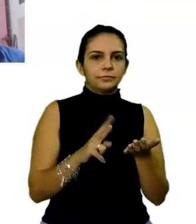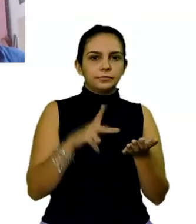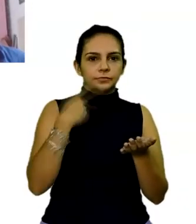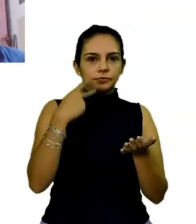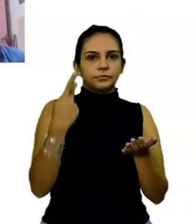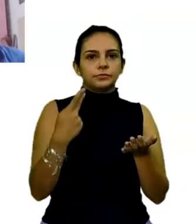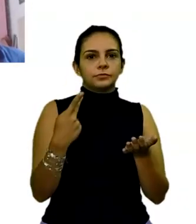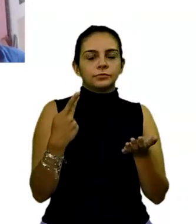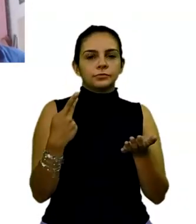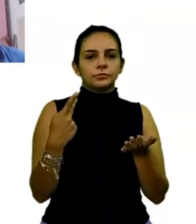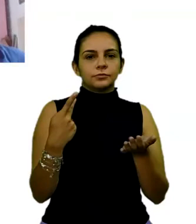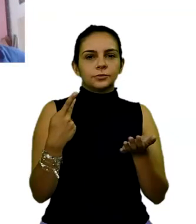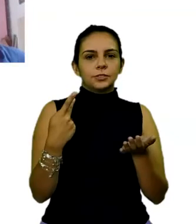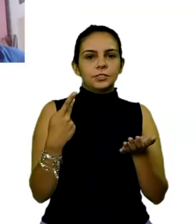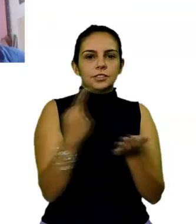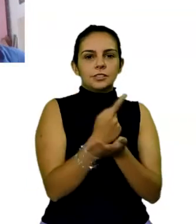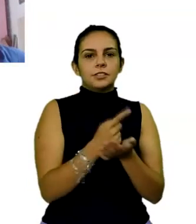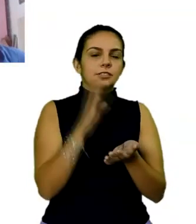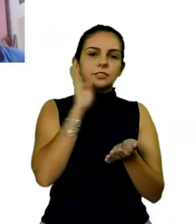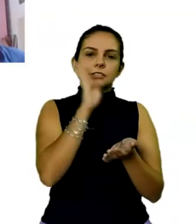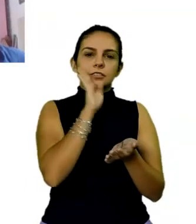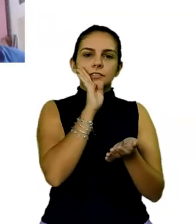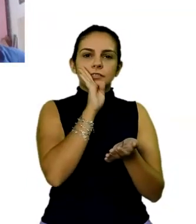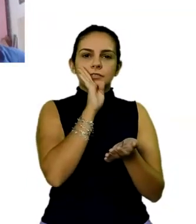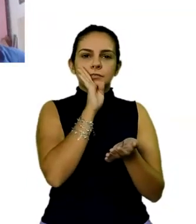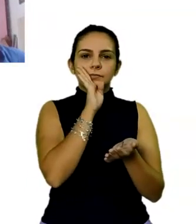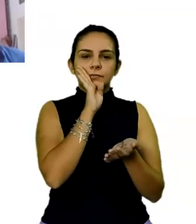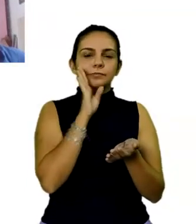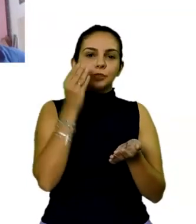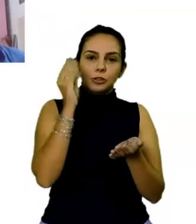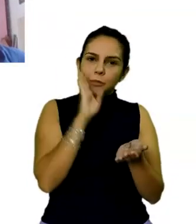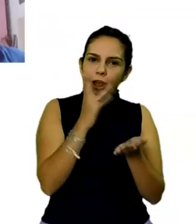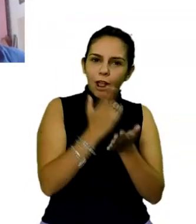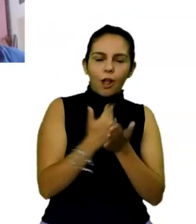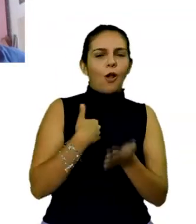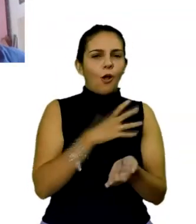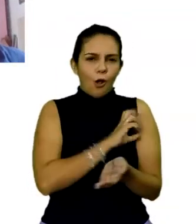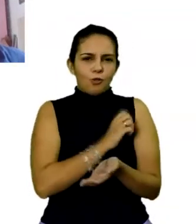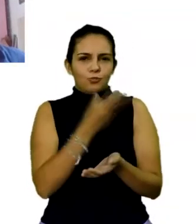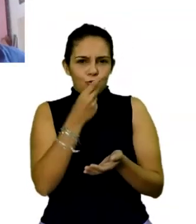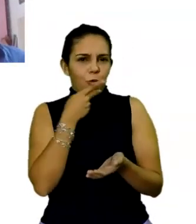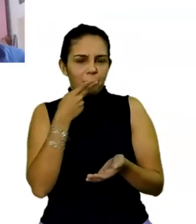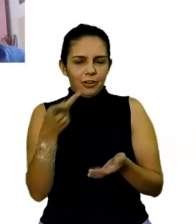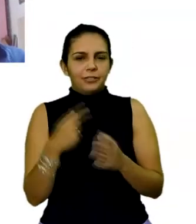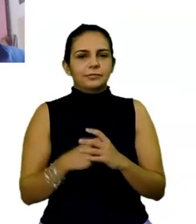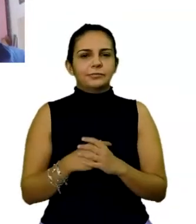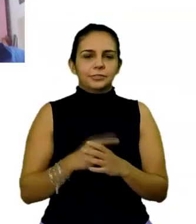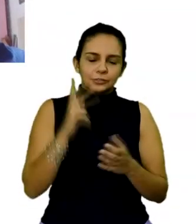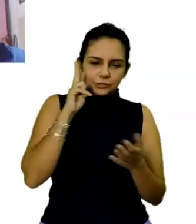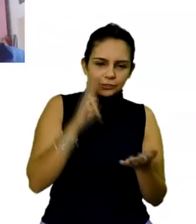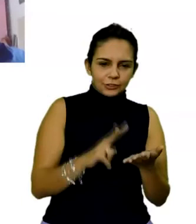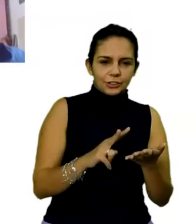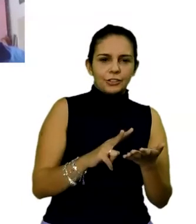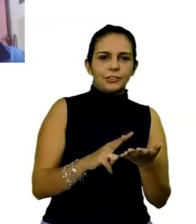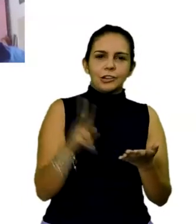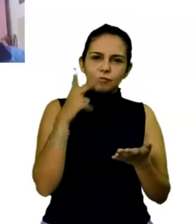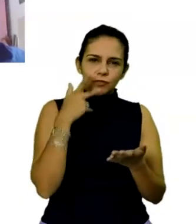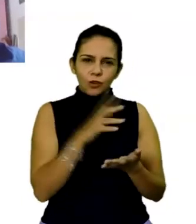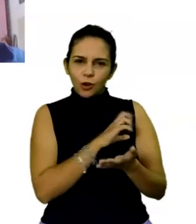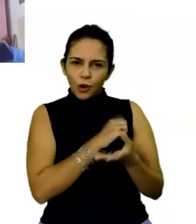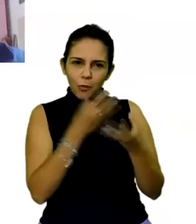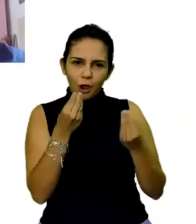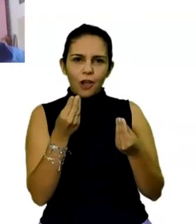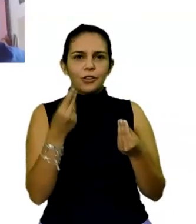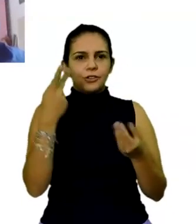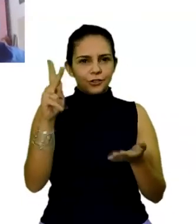e dizia, que bacana, seu desenho é muito bacana, eu gosto muito. Aí eu olhava e falei, eu gosto